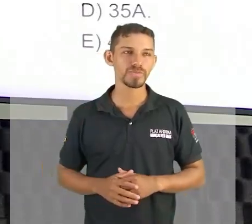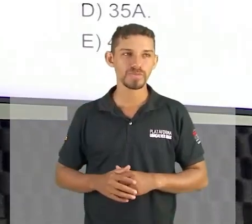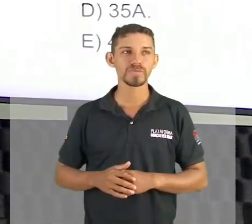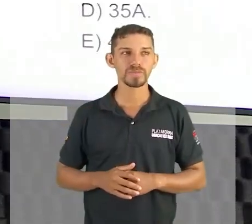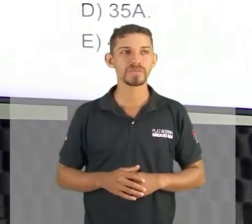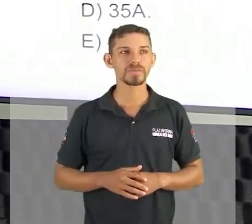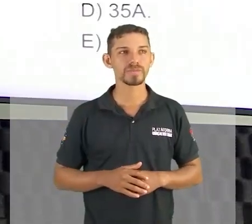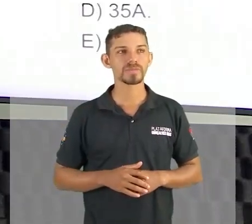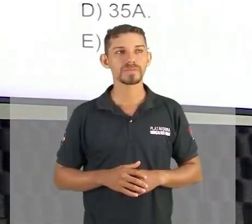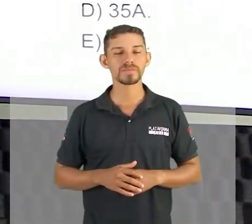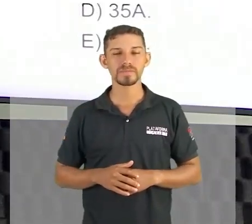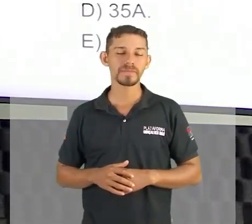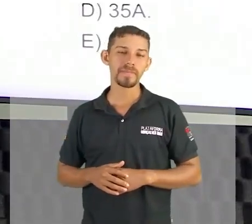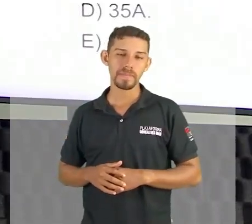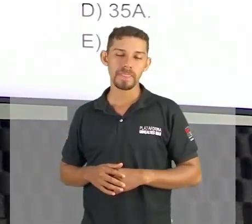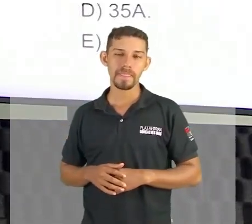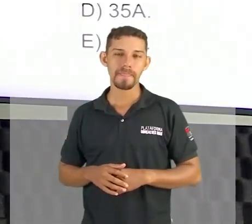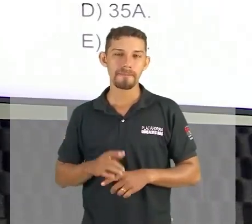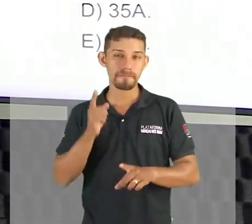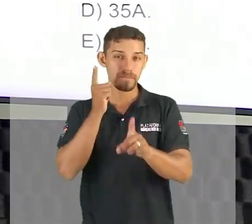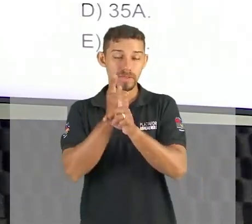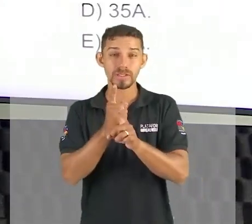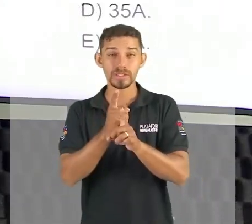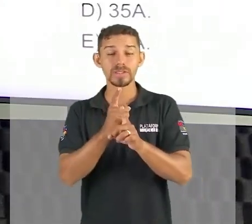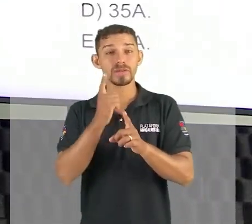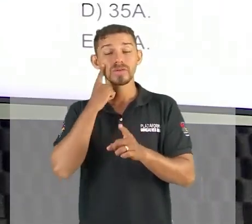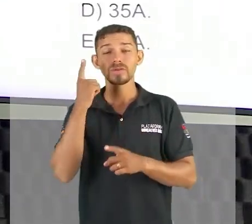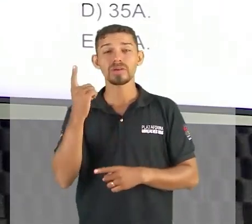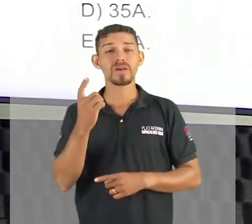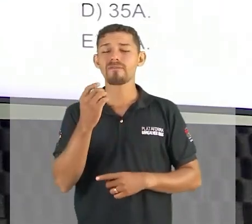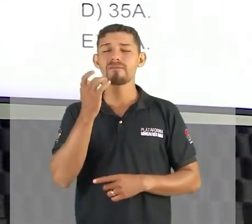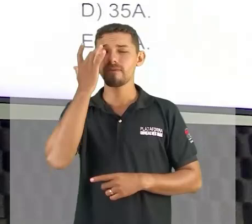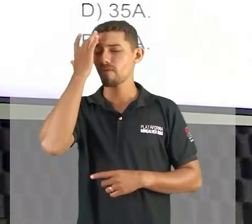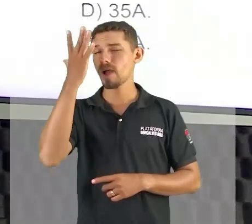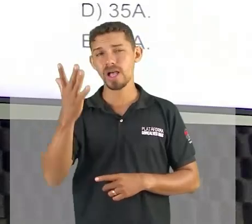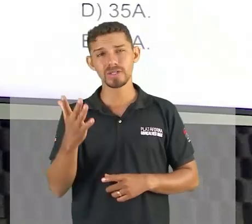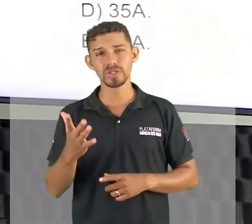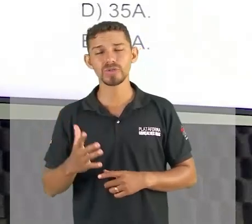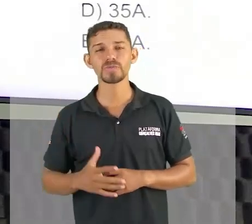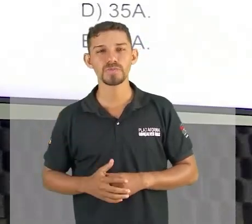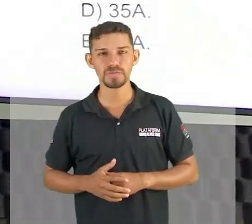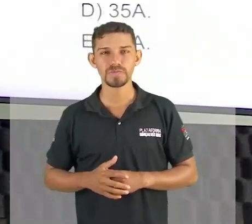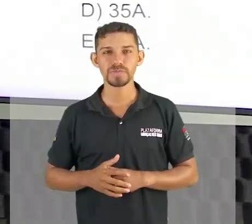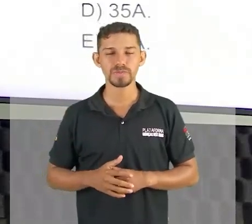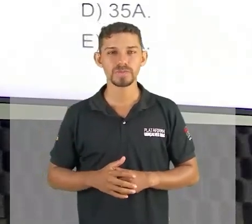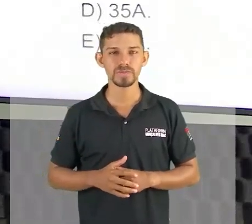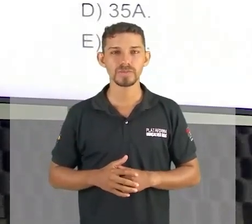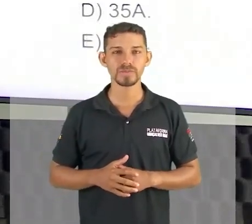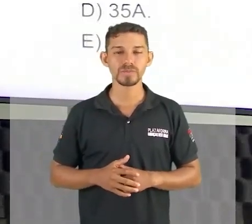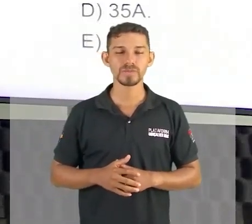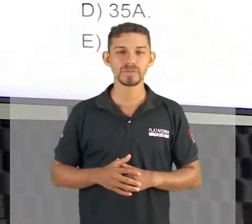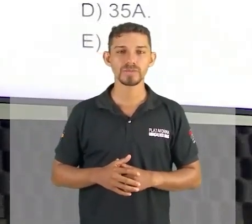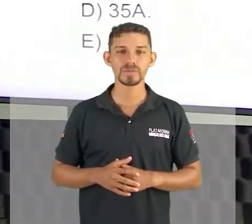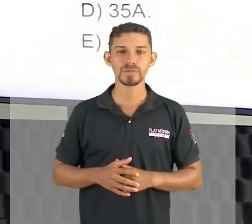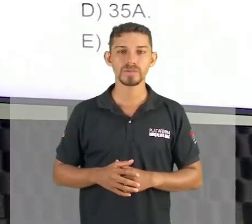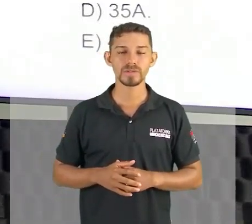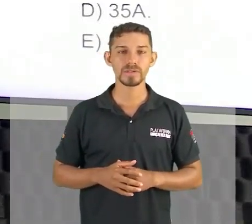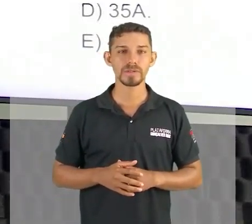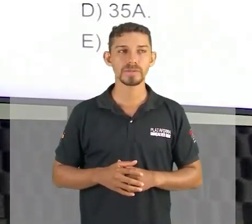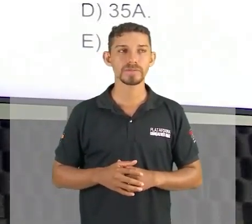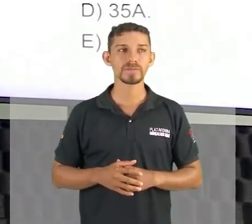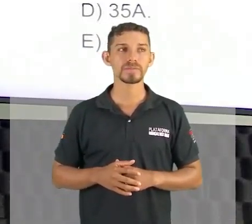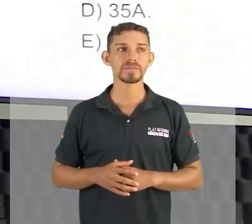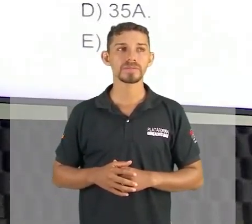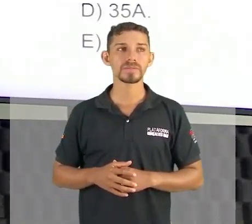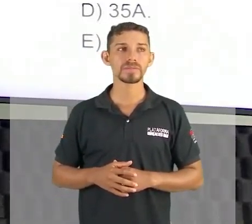para fazer essas transformações para encontrar esses valores fica ó fácil mole mole para fazer